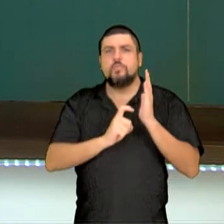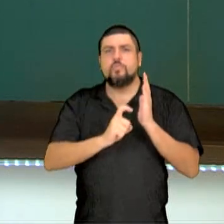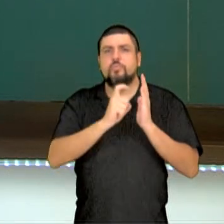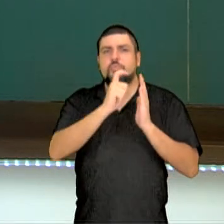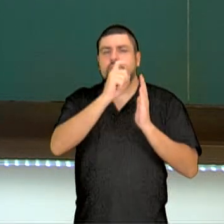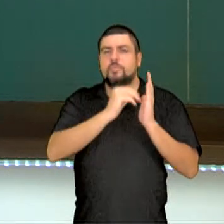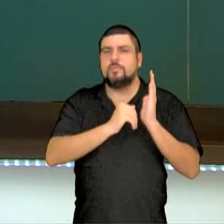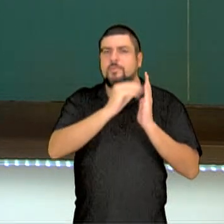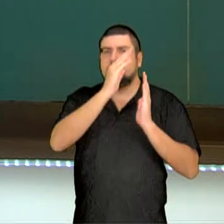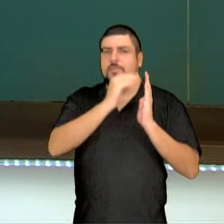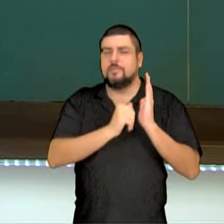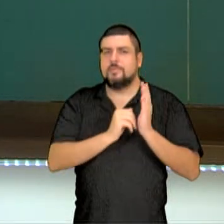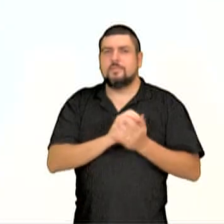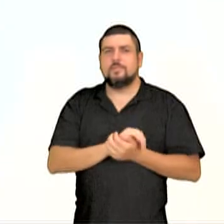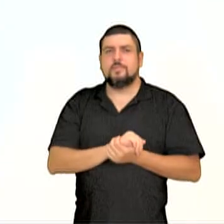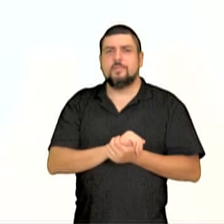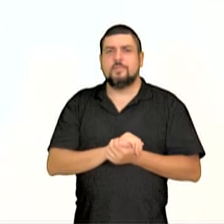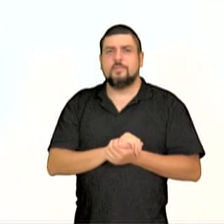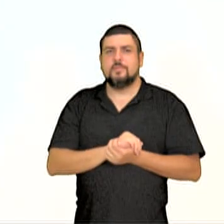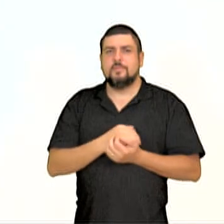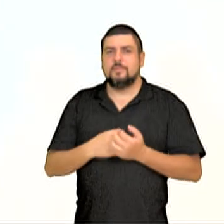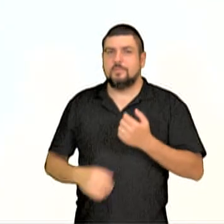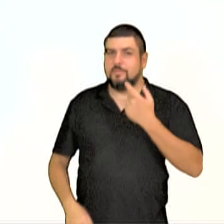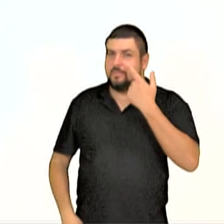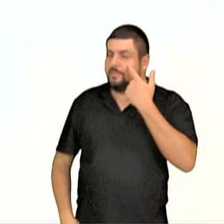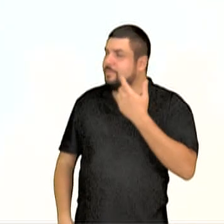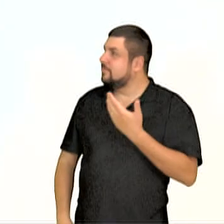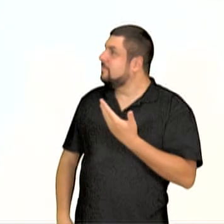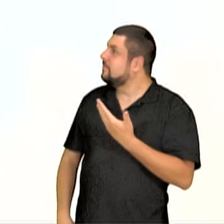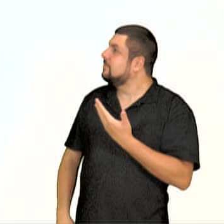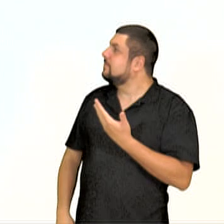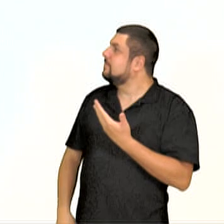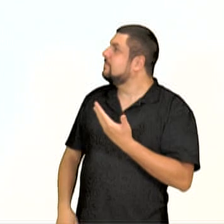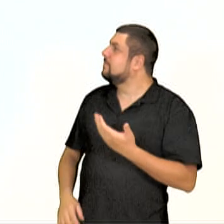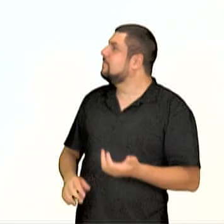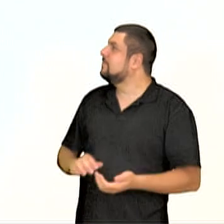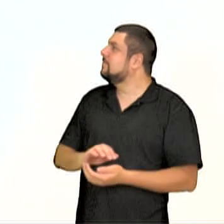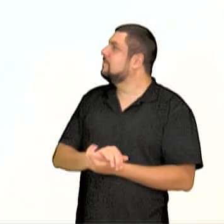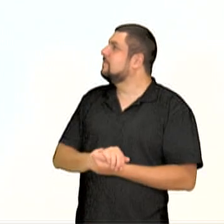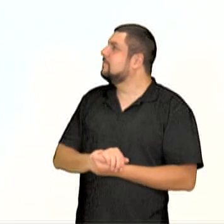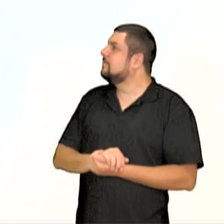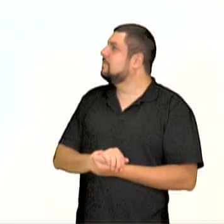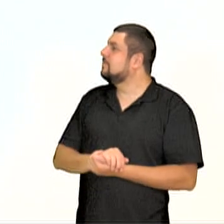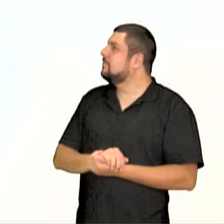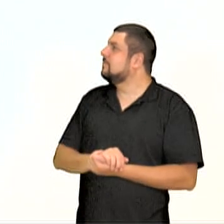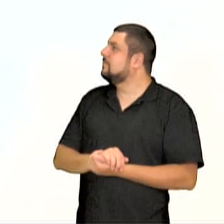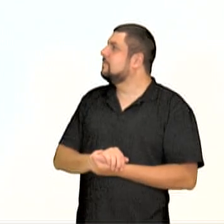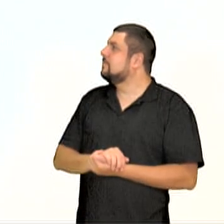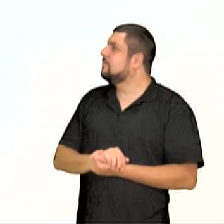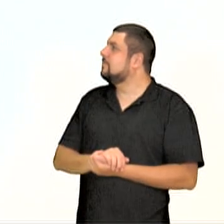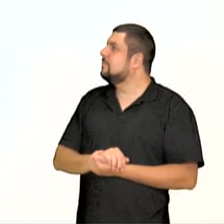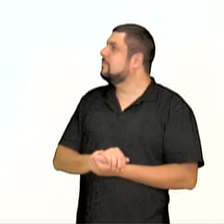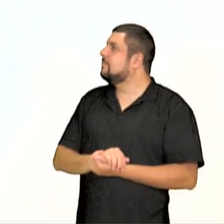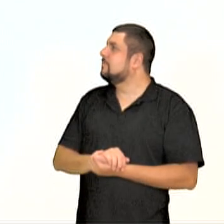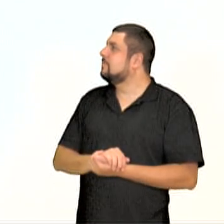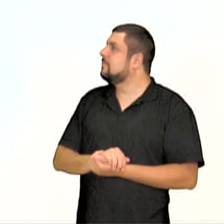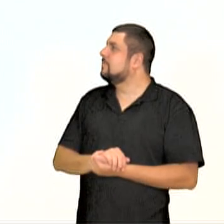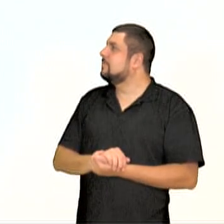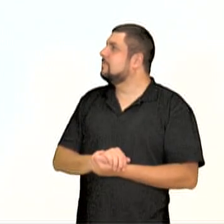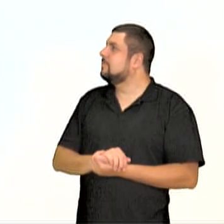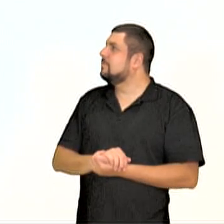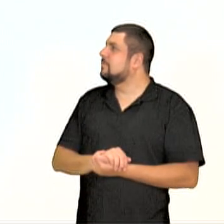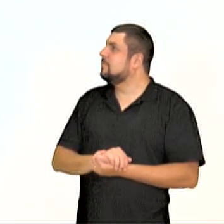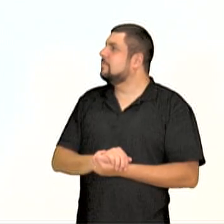grafite. E essa aqui é uma imagem mais recente. Por que é mais recente? Vocês sabem que vocês estão vendo as crianças aqui, né, com